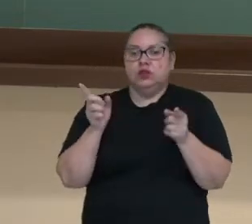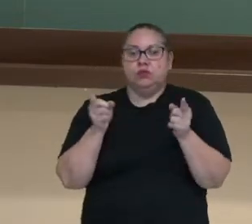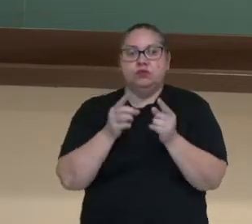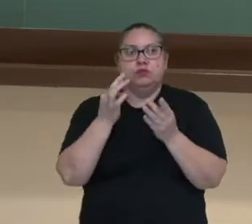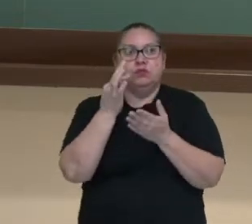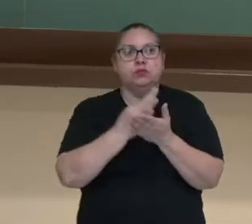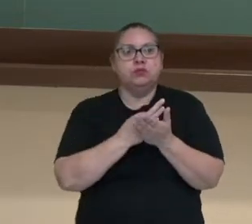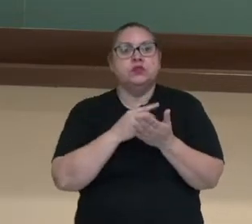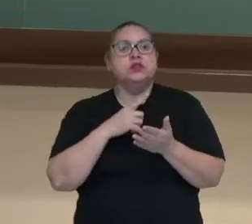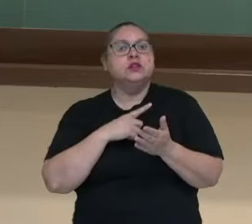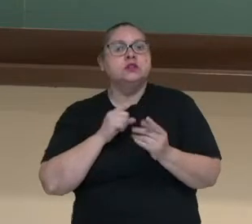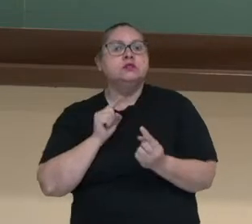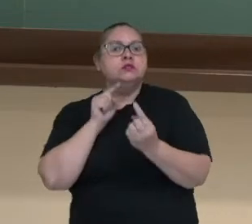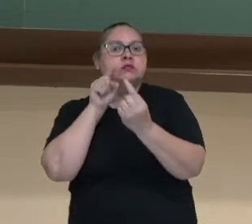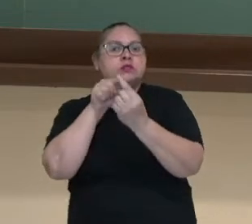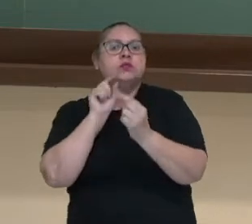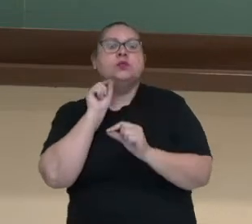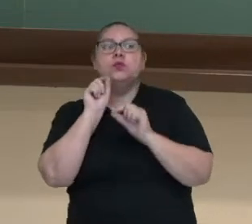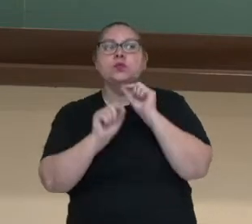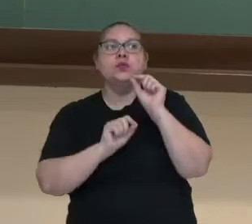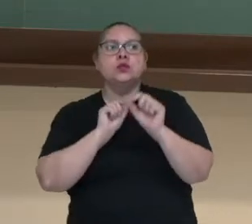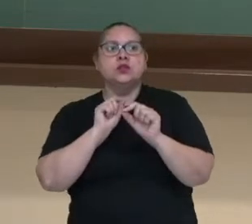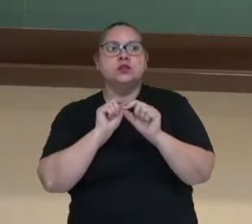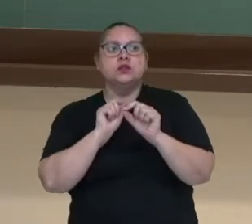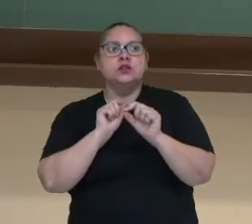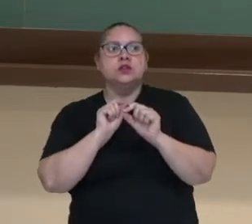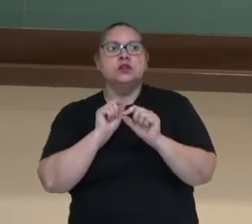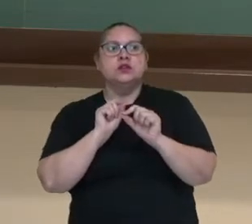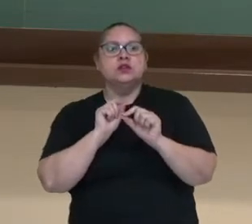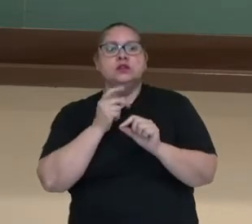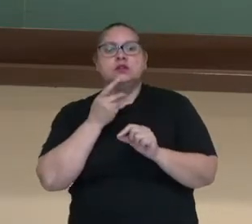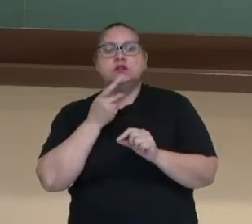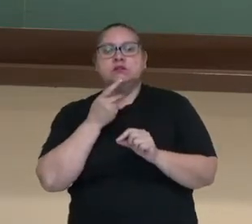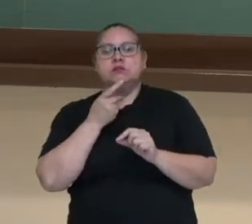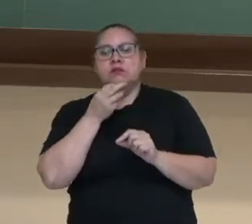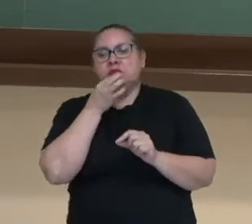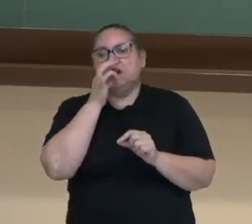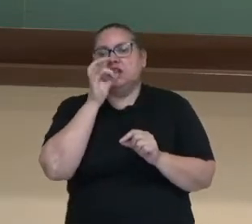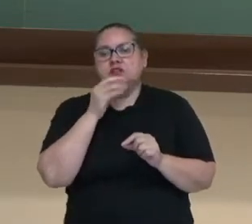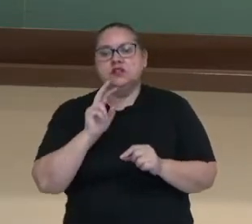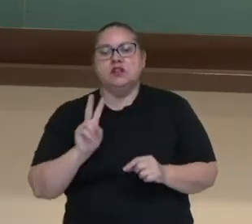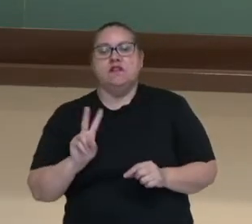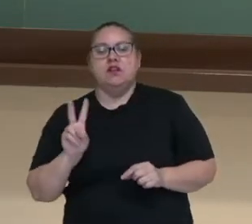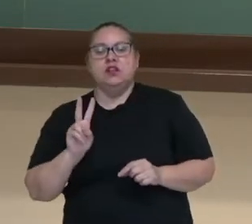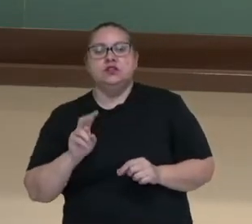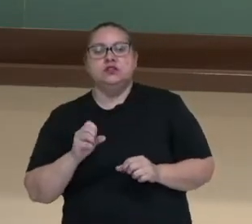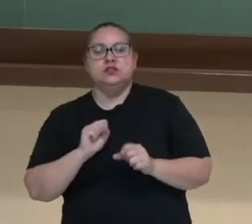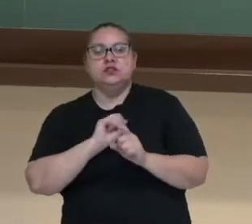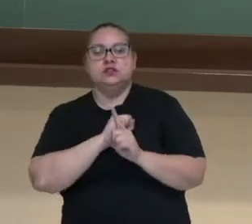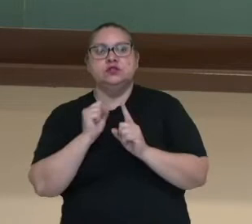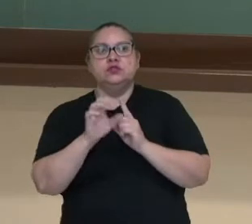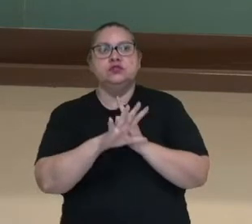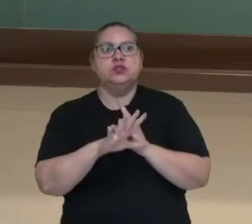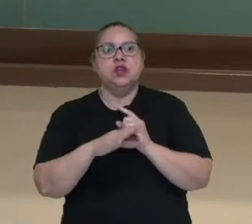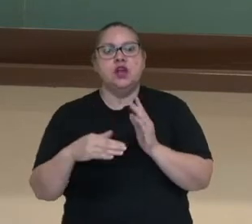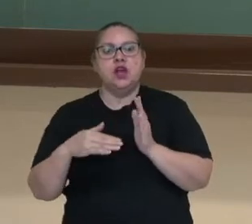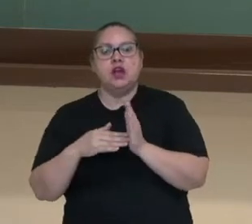curto e tem por finalidade o quê? Uma crítica a valores sociais, olha. A